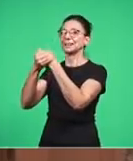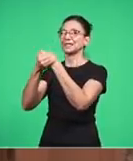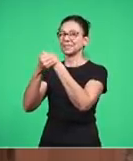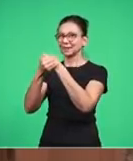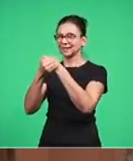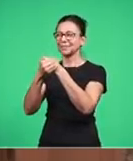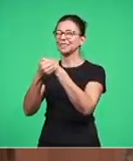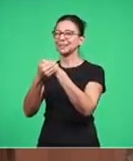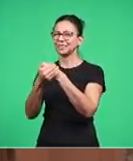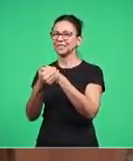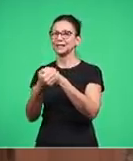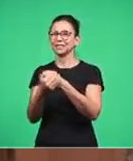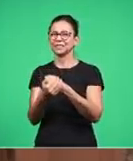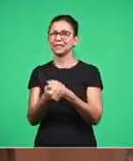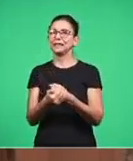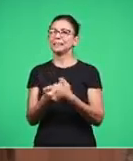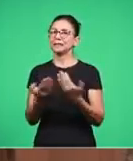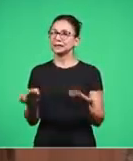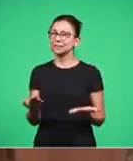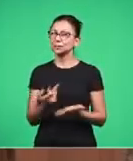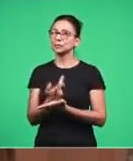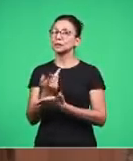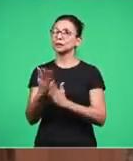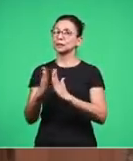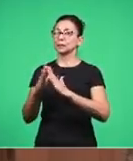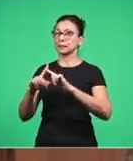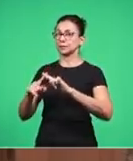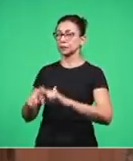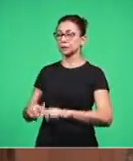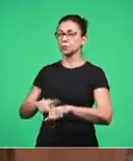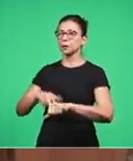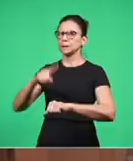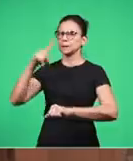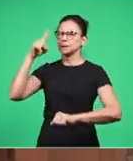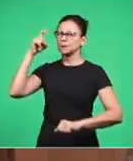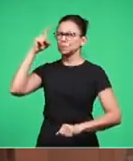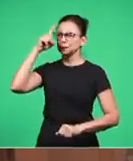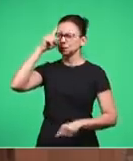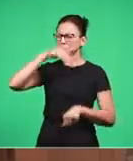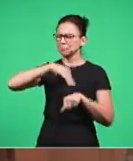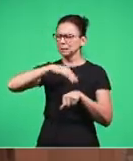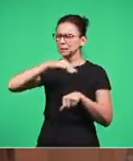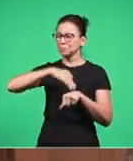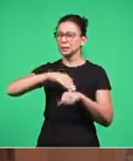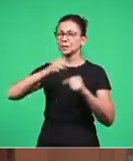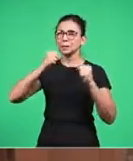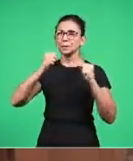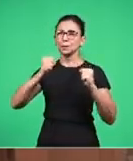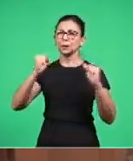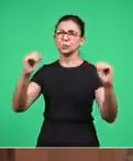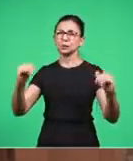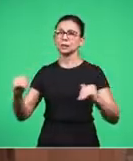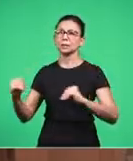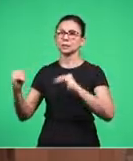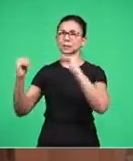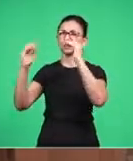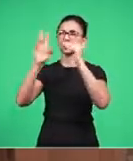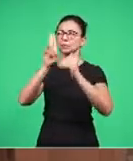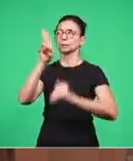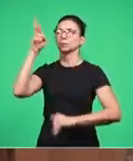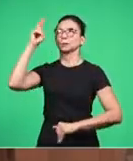igreja, nas horas mais difíceis, ela tem condições de glorificar o Senhor, porque ela está